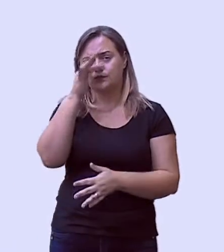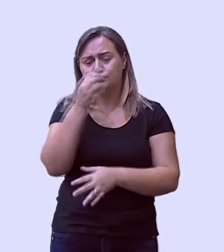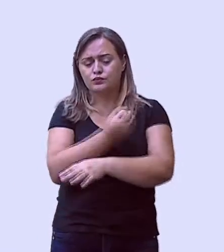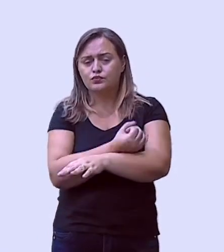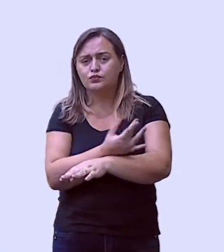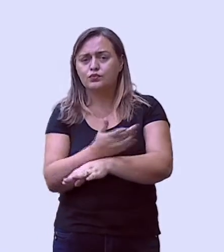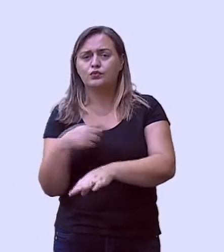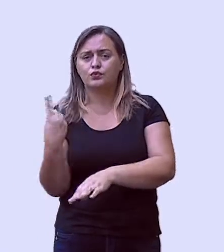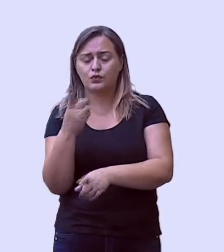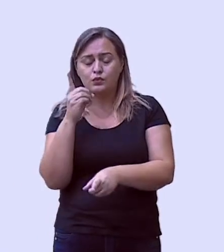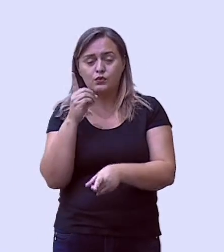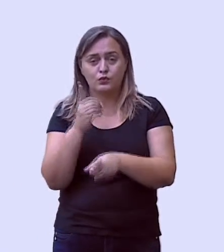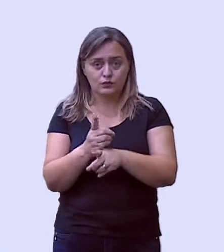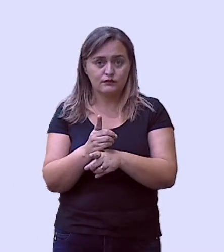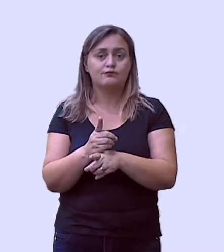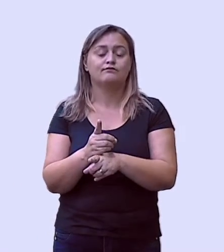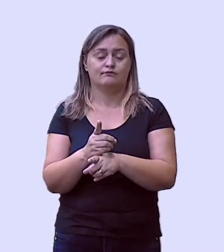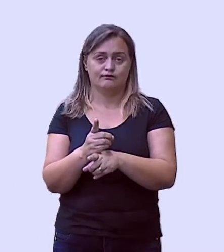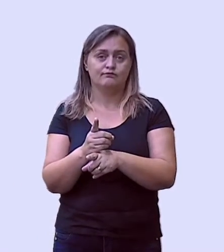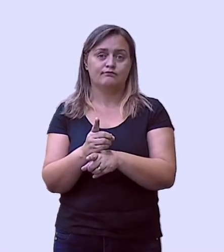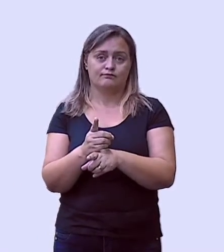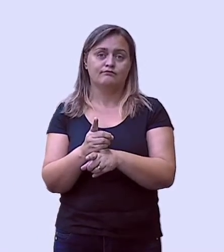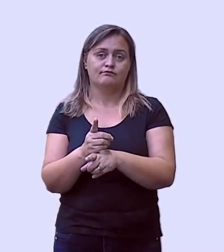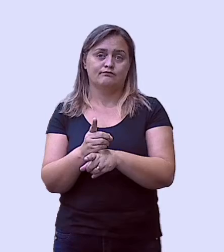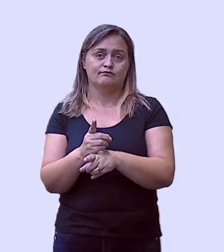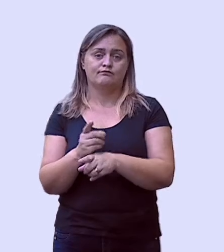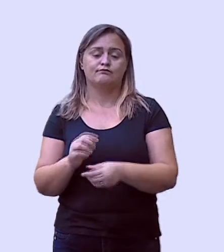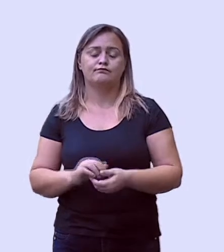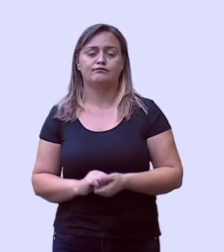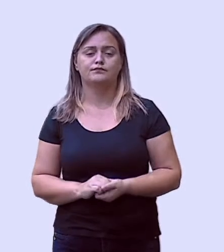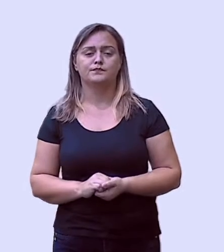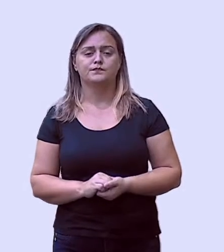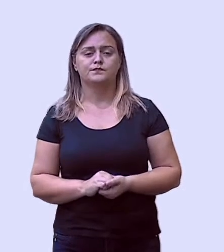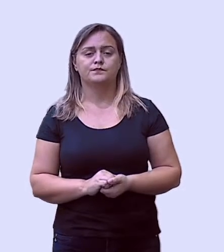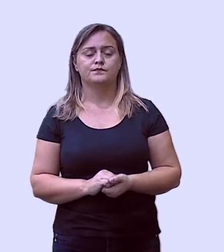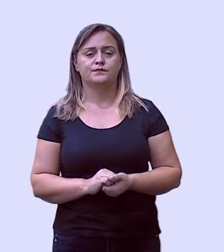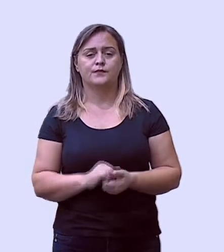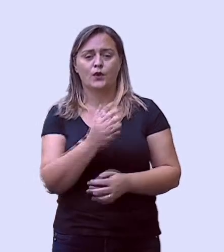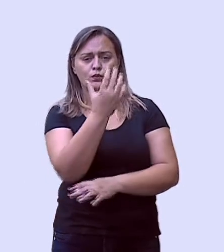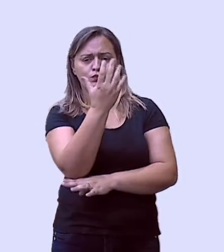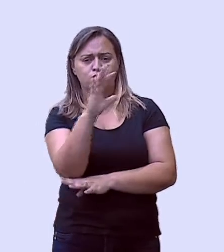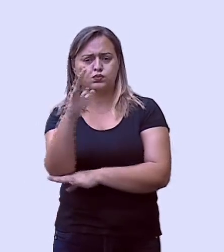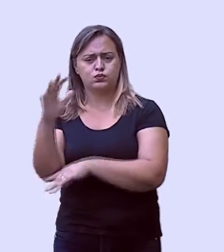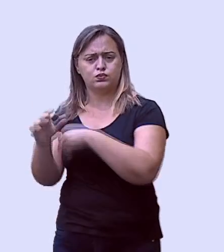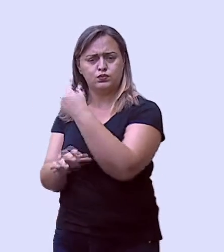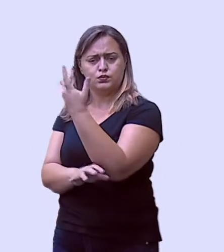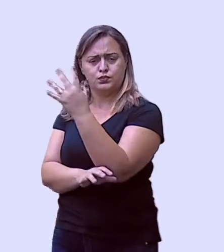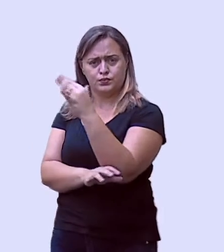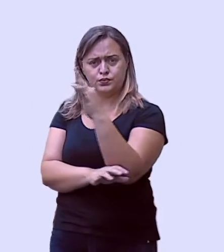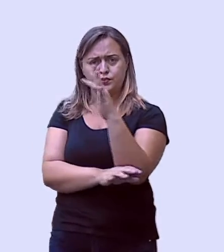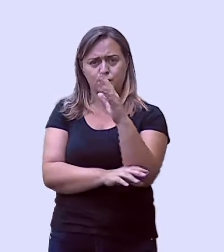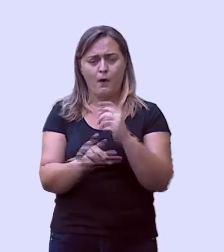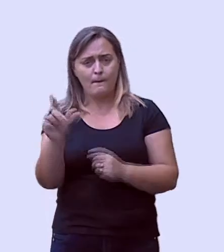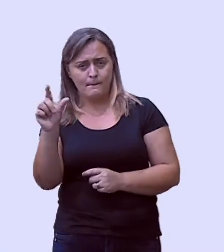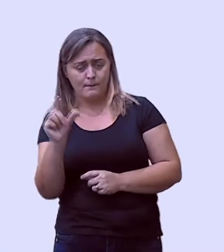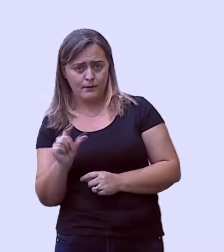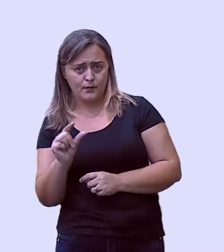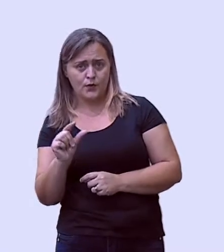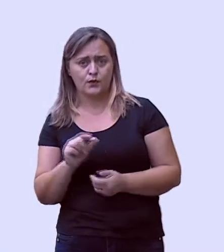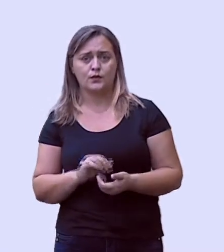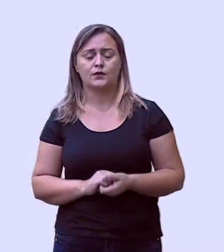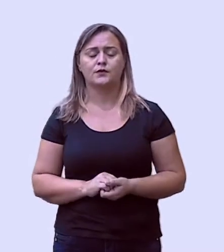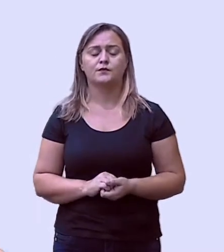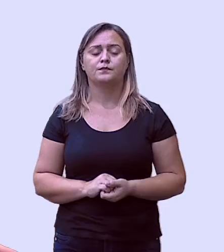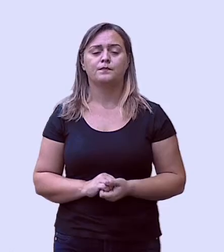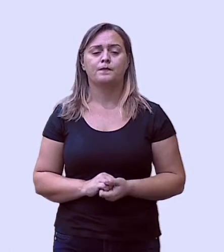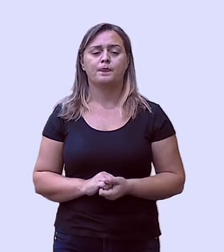presentes na sua mata ciliar ou mata de galeria, que também pode receber este nome. Ela vem